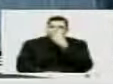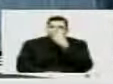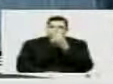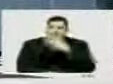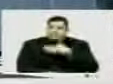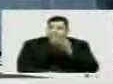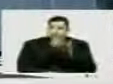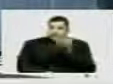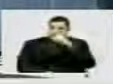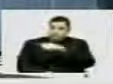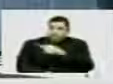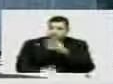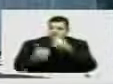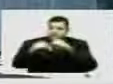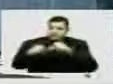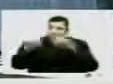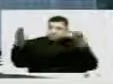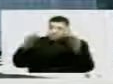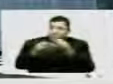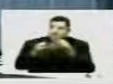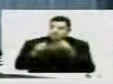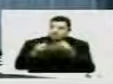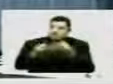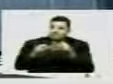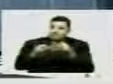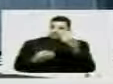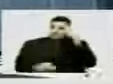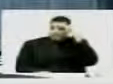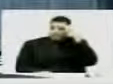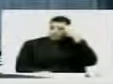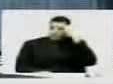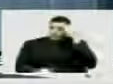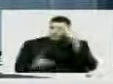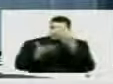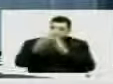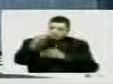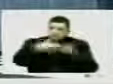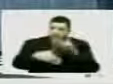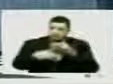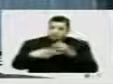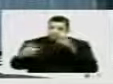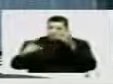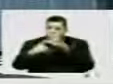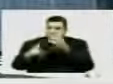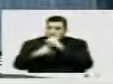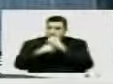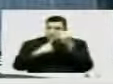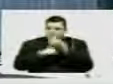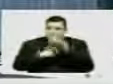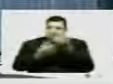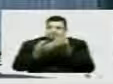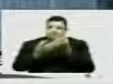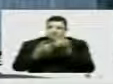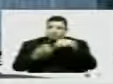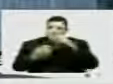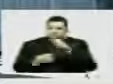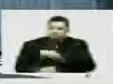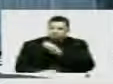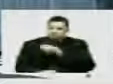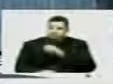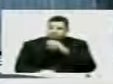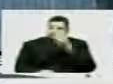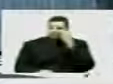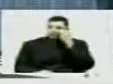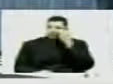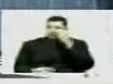parece-me que não é ele que está certo na reflexão e na análise dos impactos dessa medida na vida e